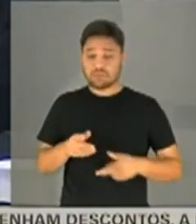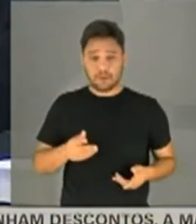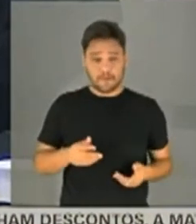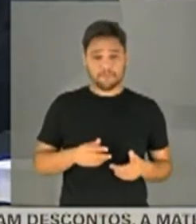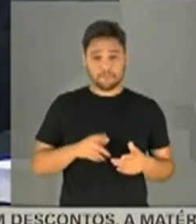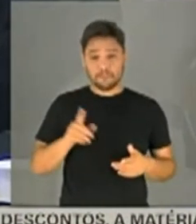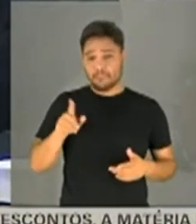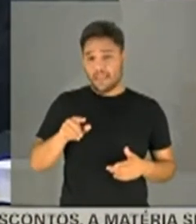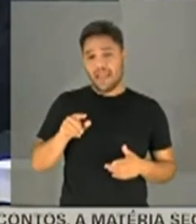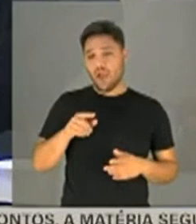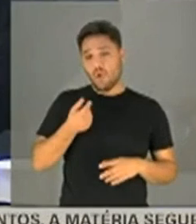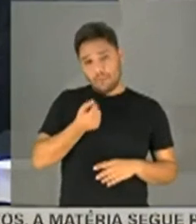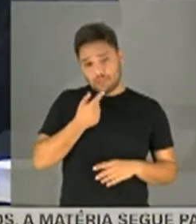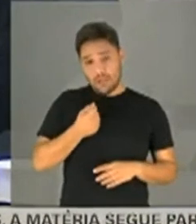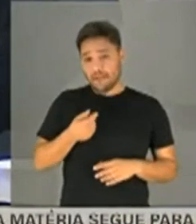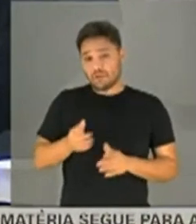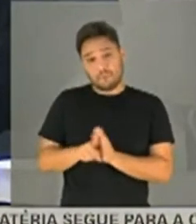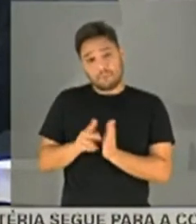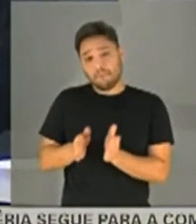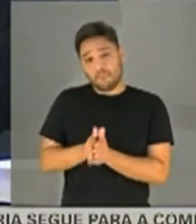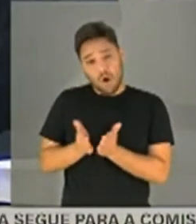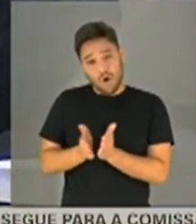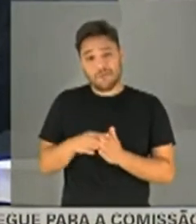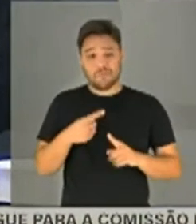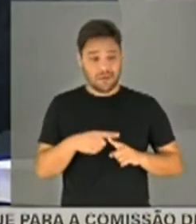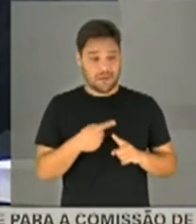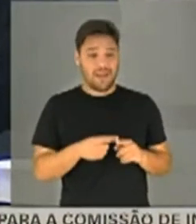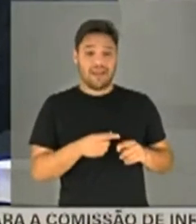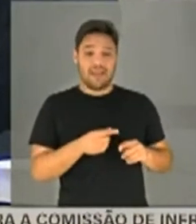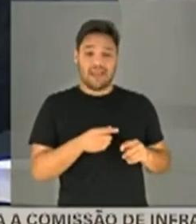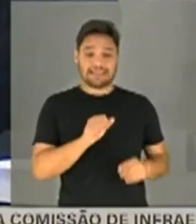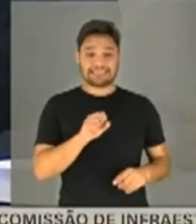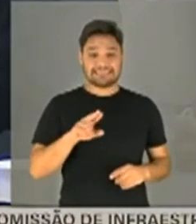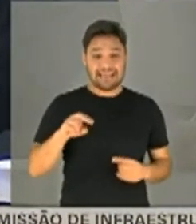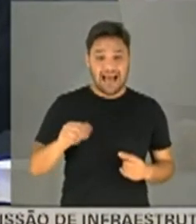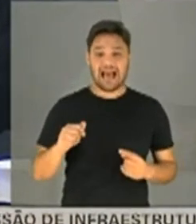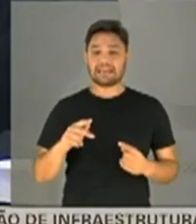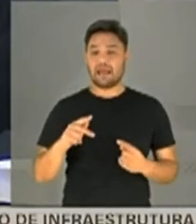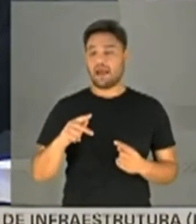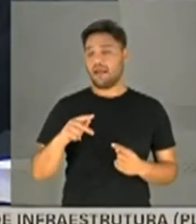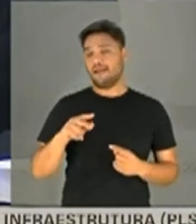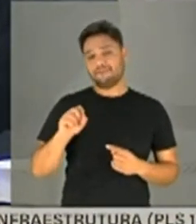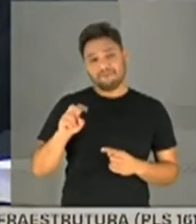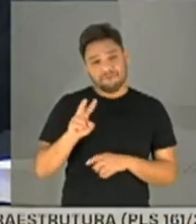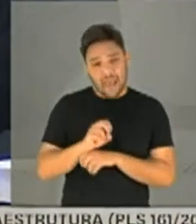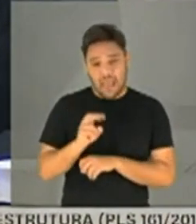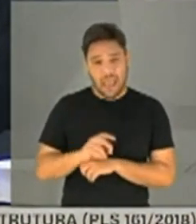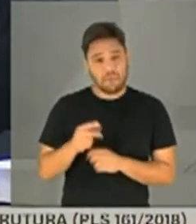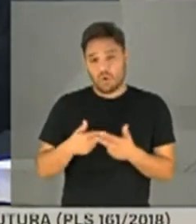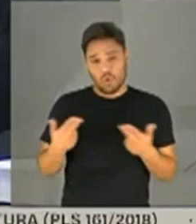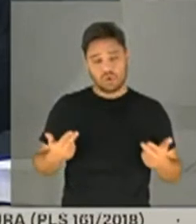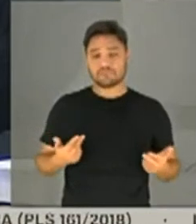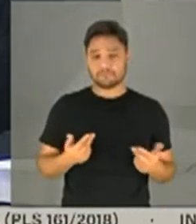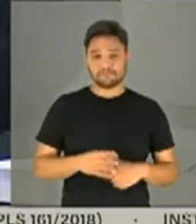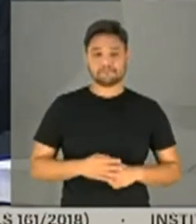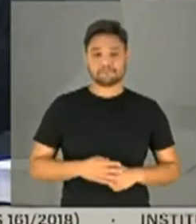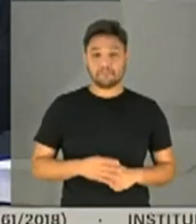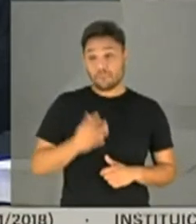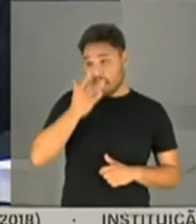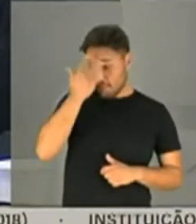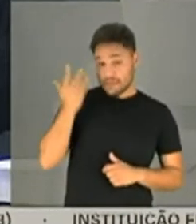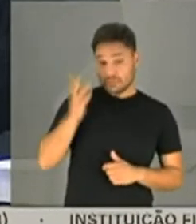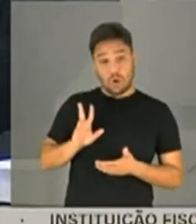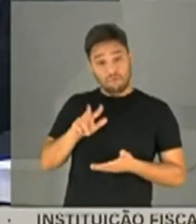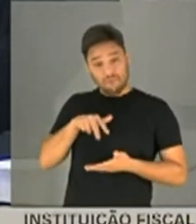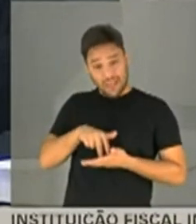vamos dizer assim, é um medicamento de pobres, né? Porque é um medicamento para combater sarna, piolhos e verminose. Alguns depoentes que aqui estiveram disseram